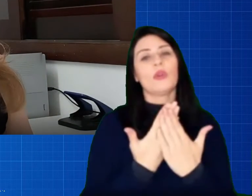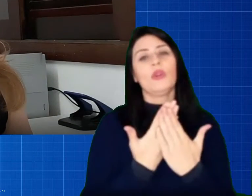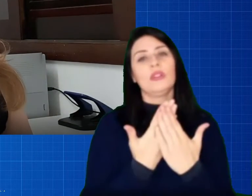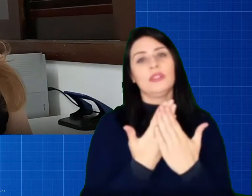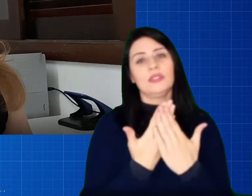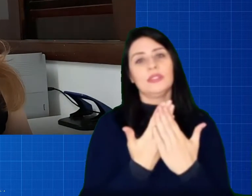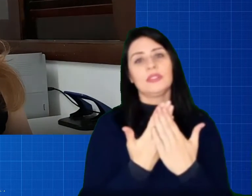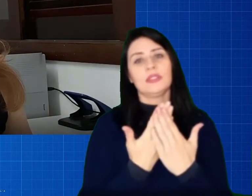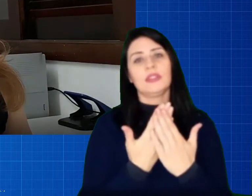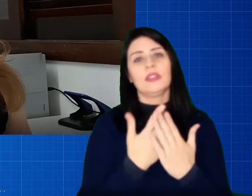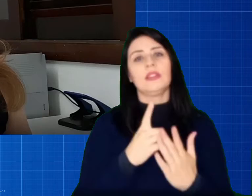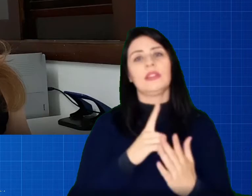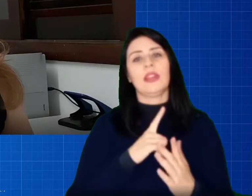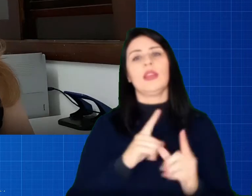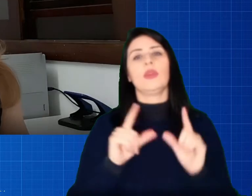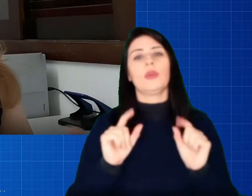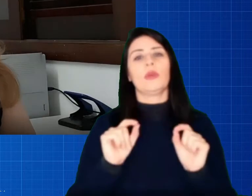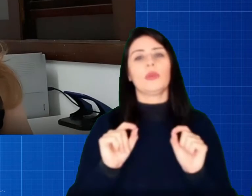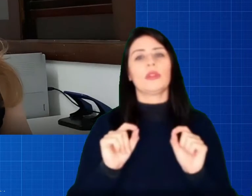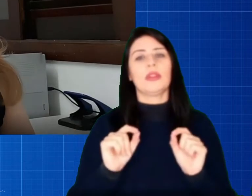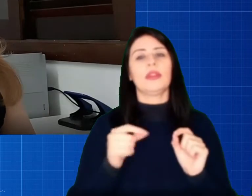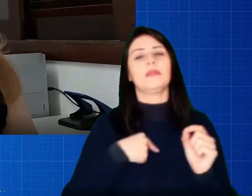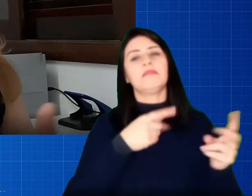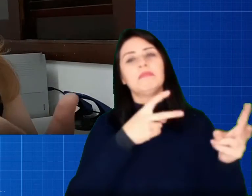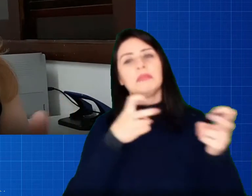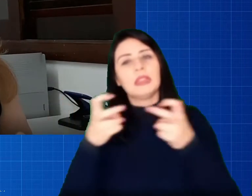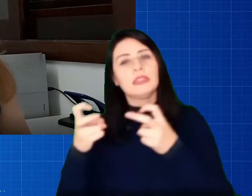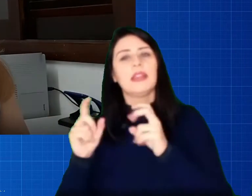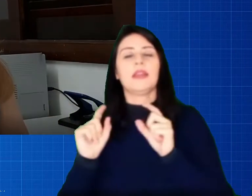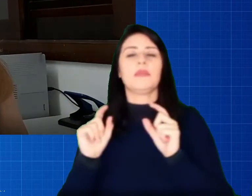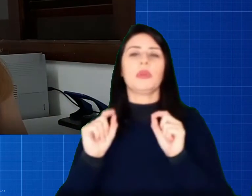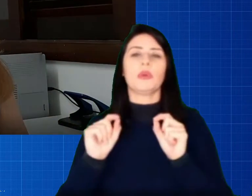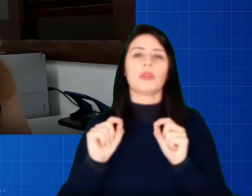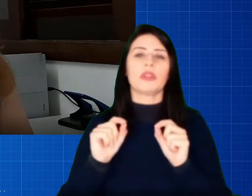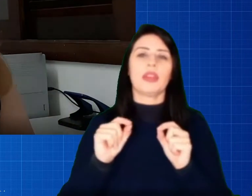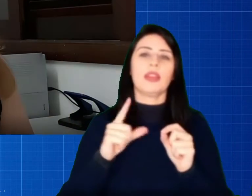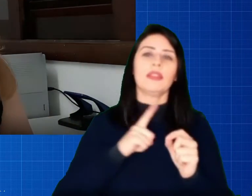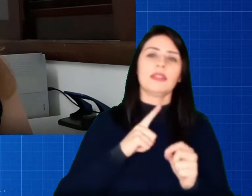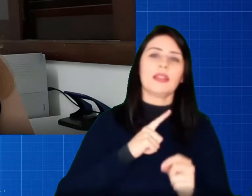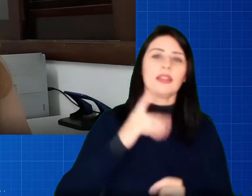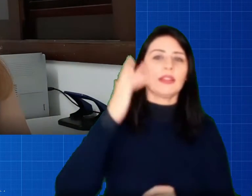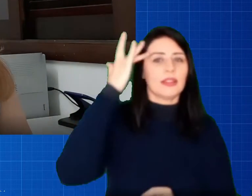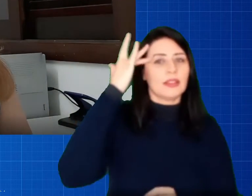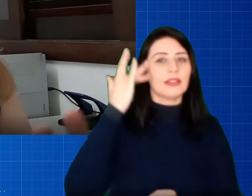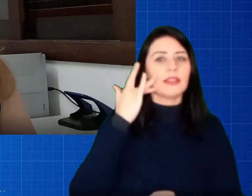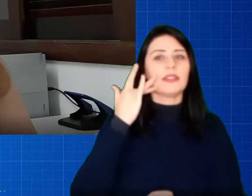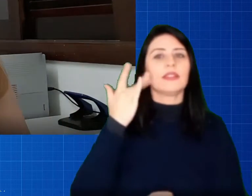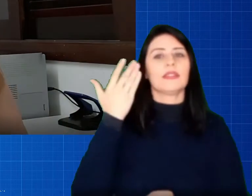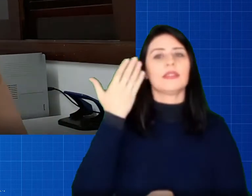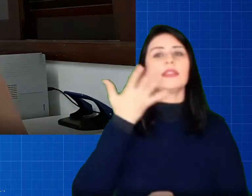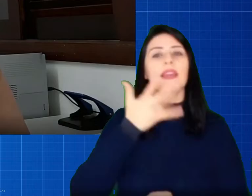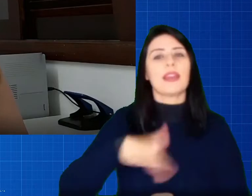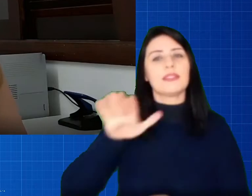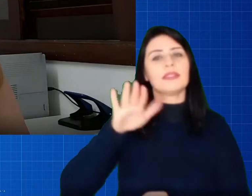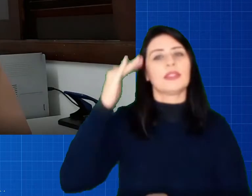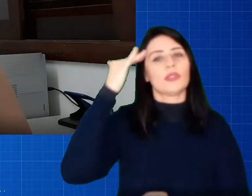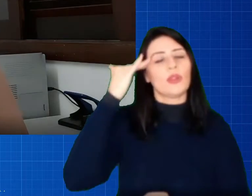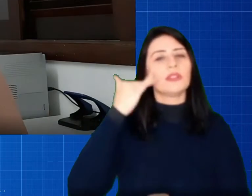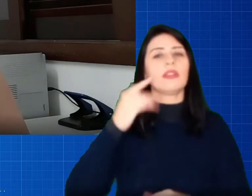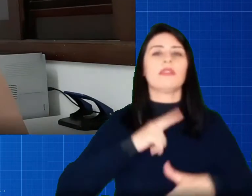né, acabam, né, se deparando com adolescentes que têm uma identidade de